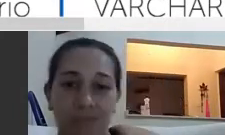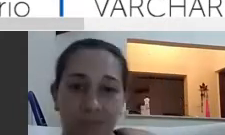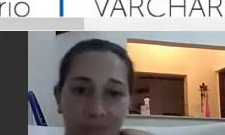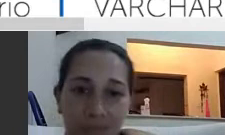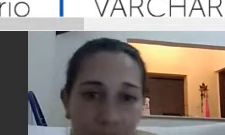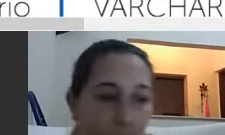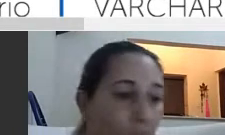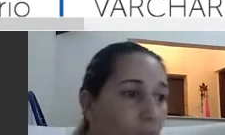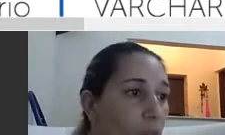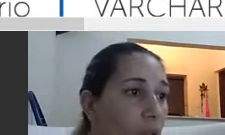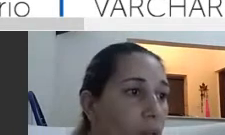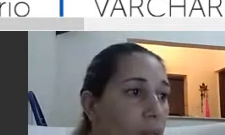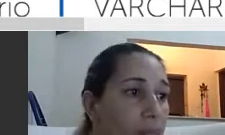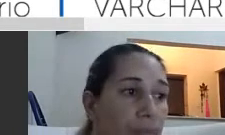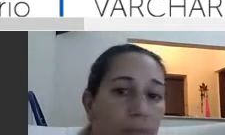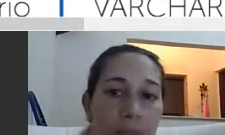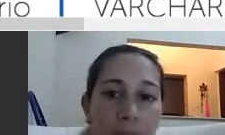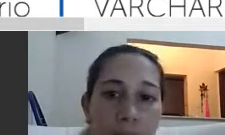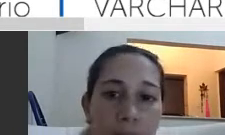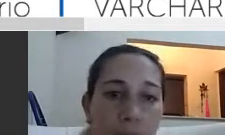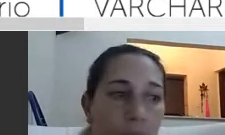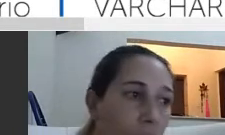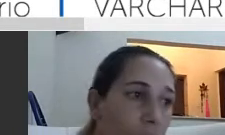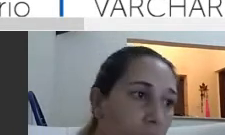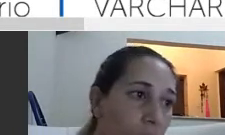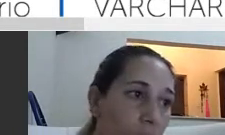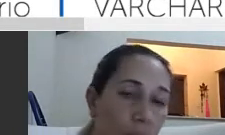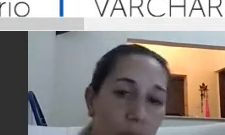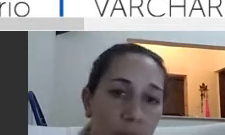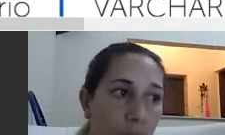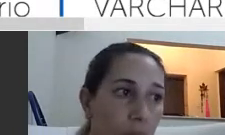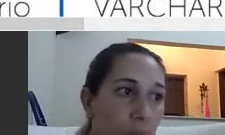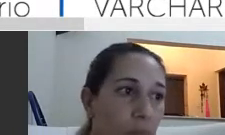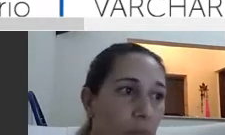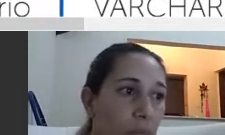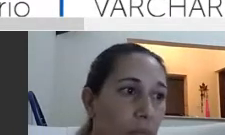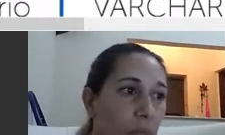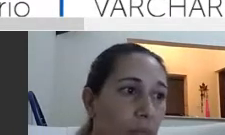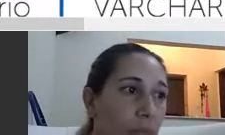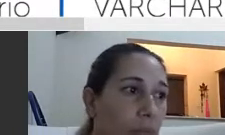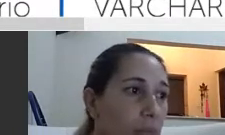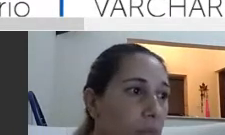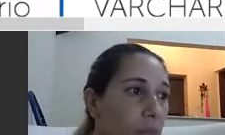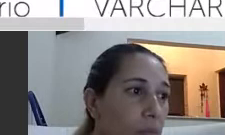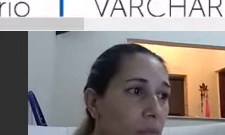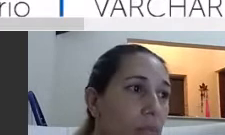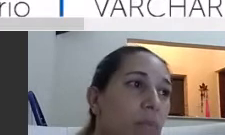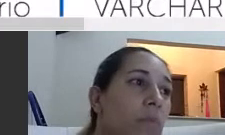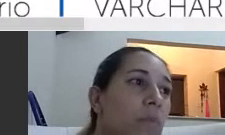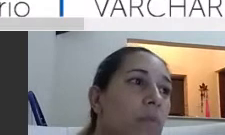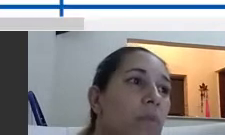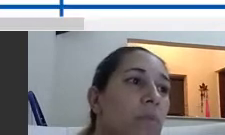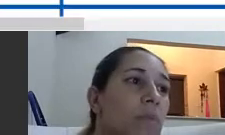é importante. Olha só, aqui é um exemplo de uma tabela funcionário.